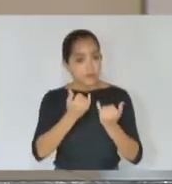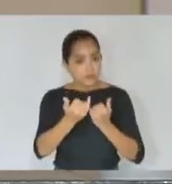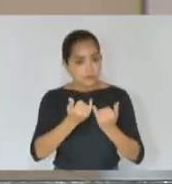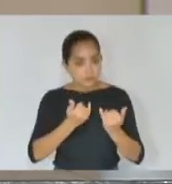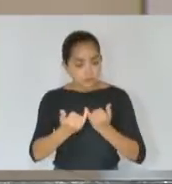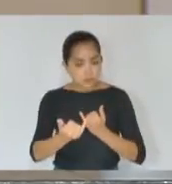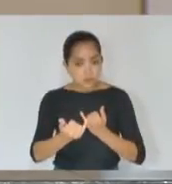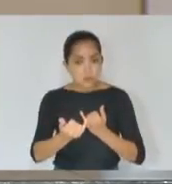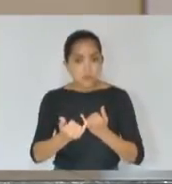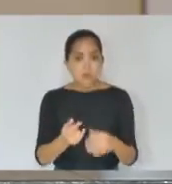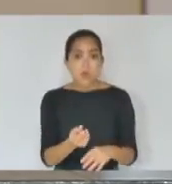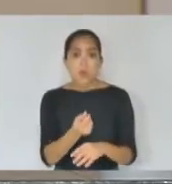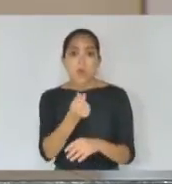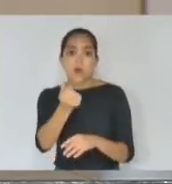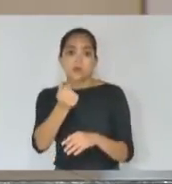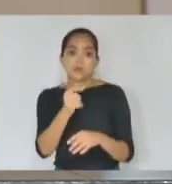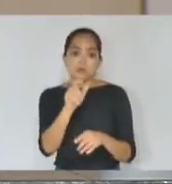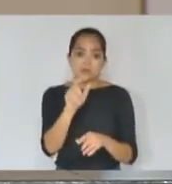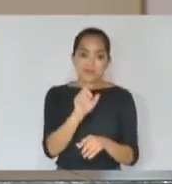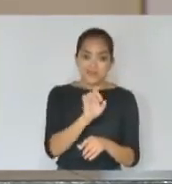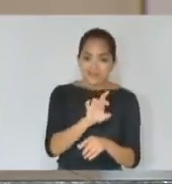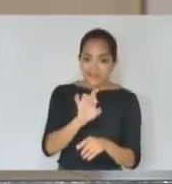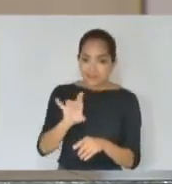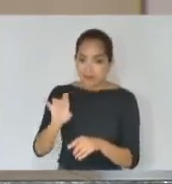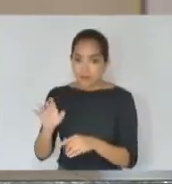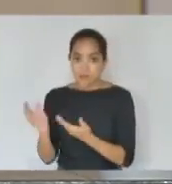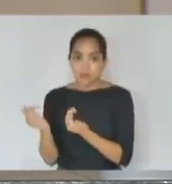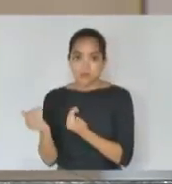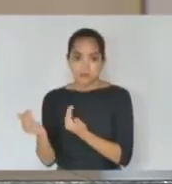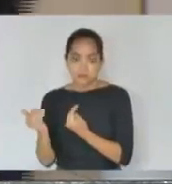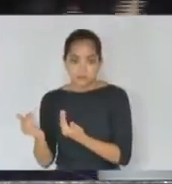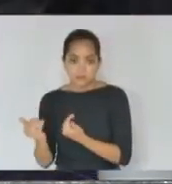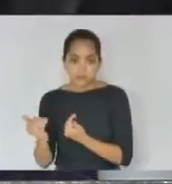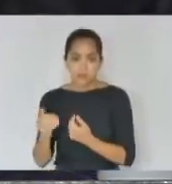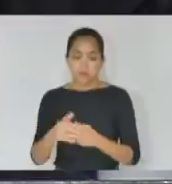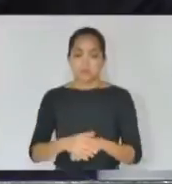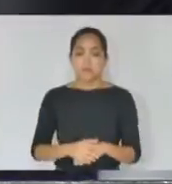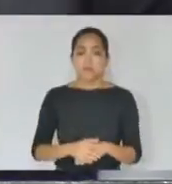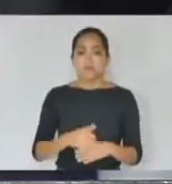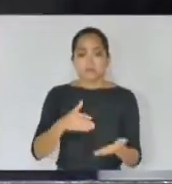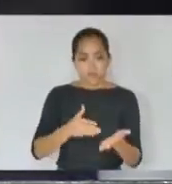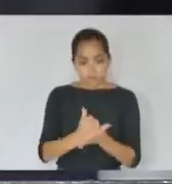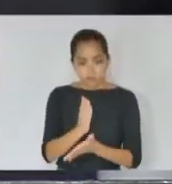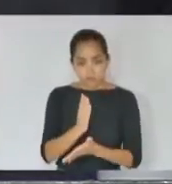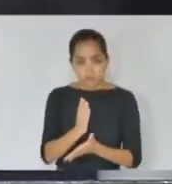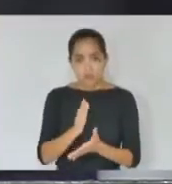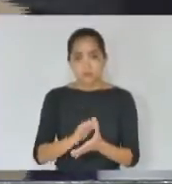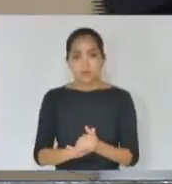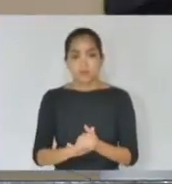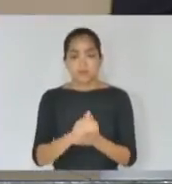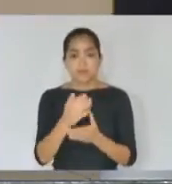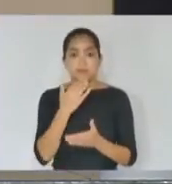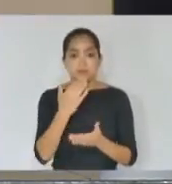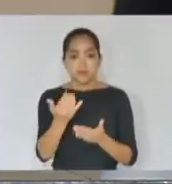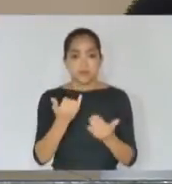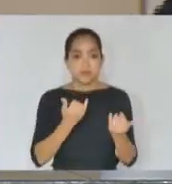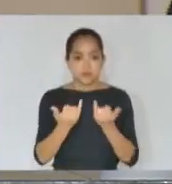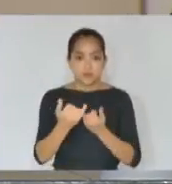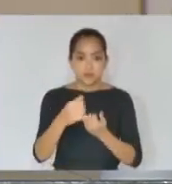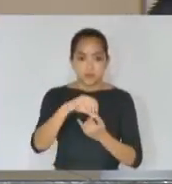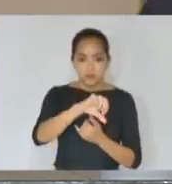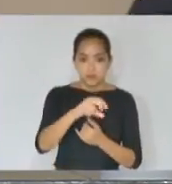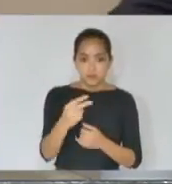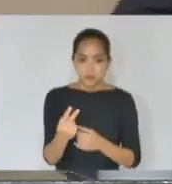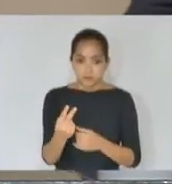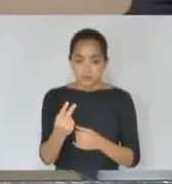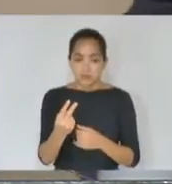por adolescente internado em unidades geridas pelo Estado. Discussão, votação, aprovado. Pedido de informação número 92, deputado João Amin, solicita